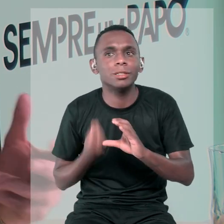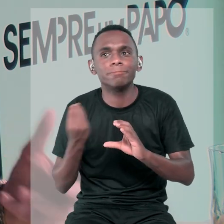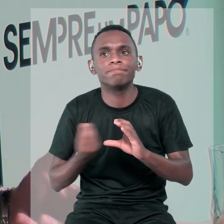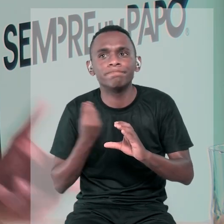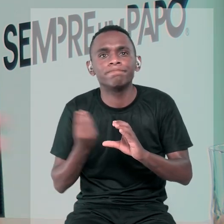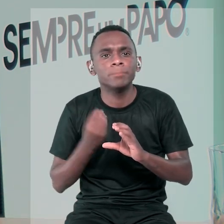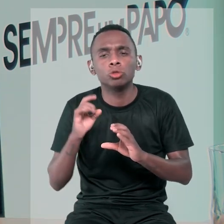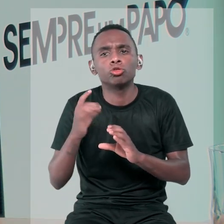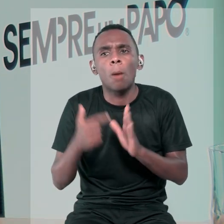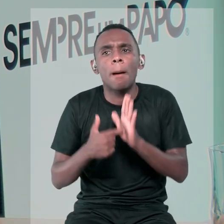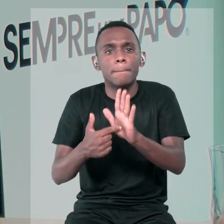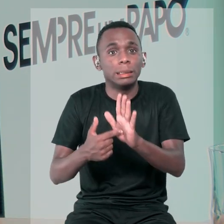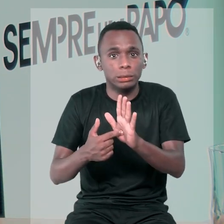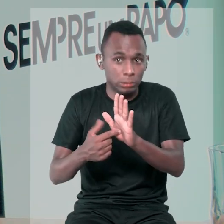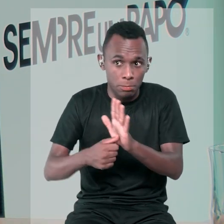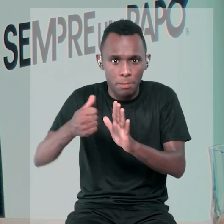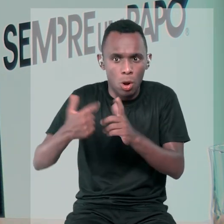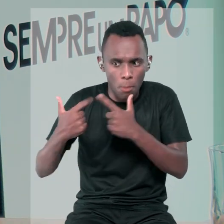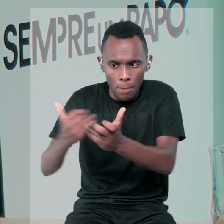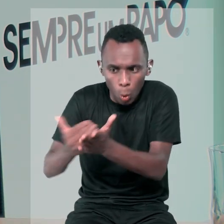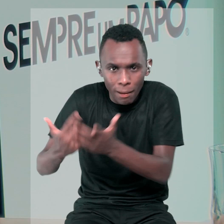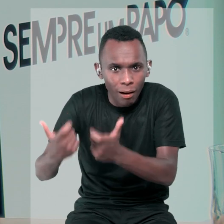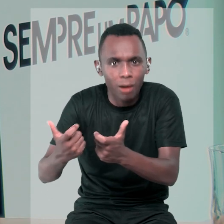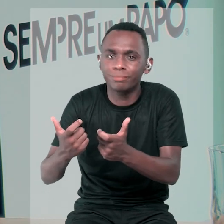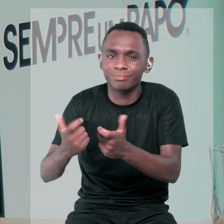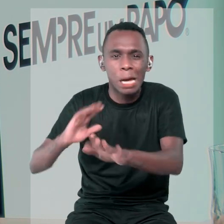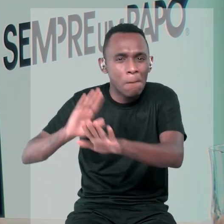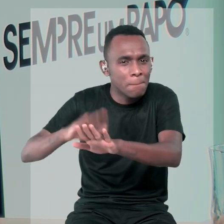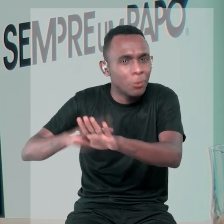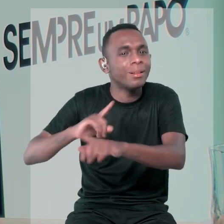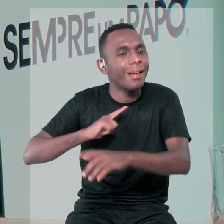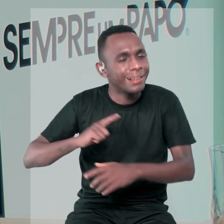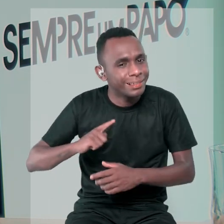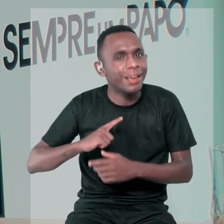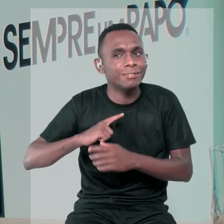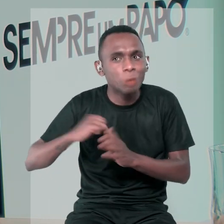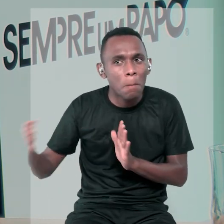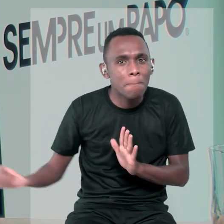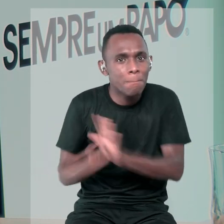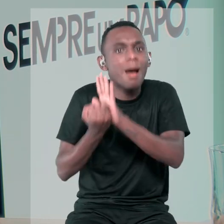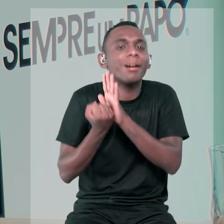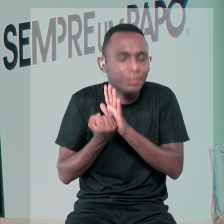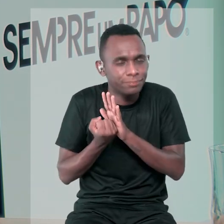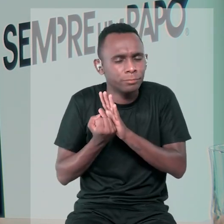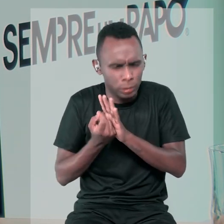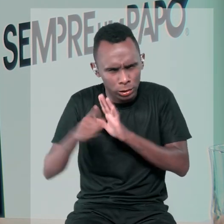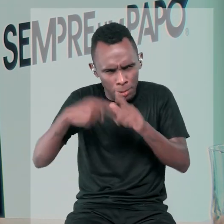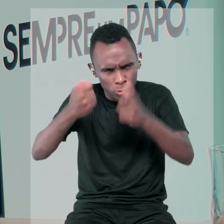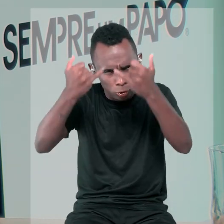que se apresenta no seu primeiro momento. Ela tem raízes, e eu diria, eu volto a esse termo daqui a pouco,